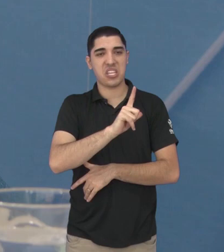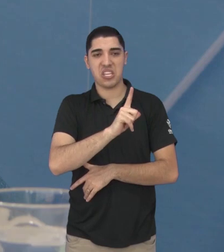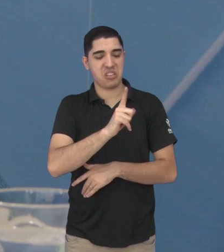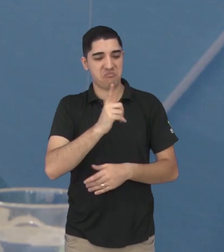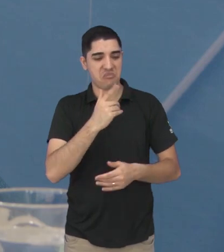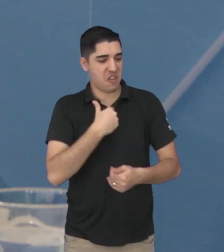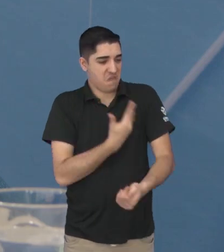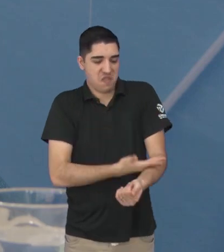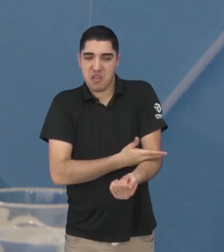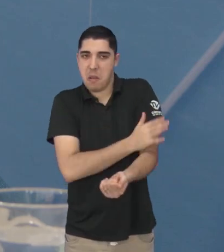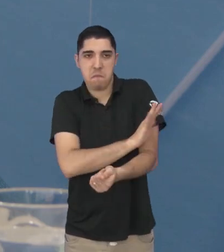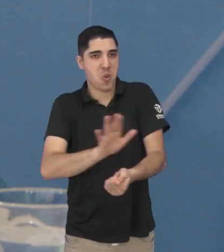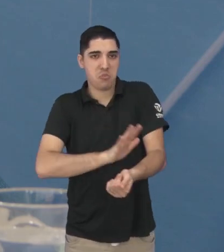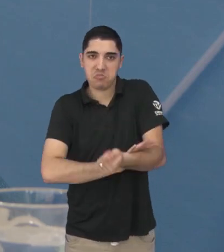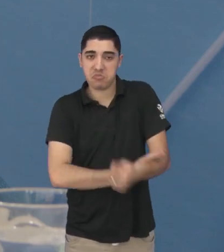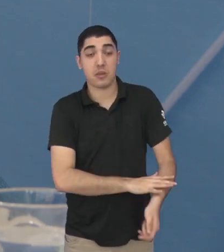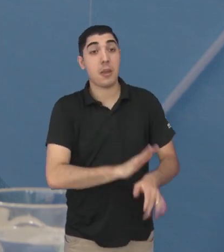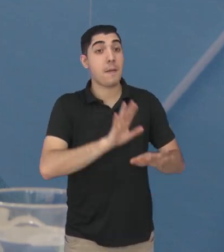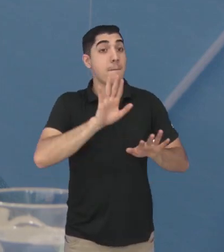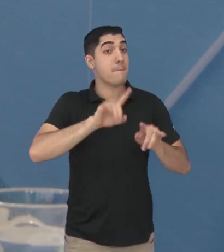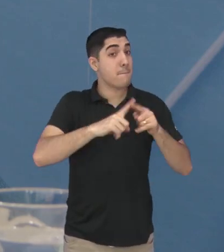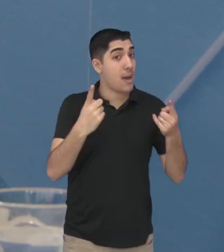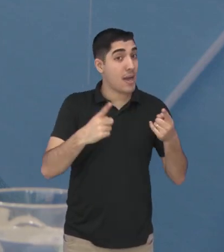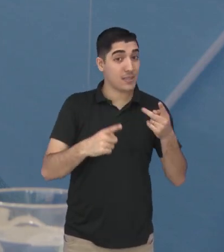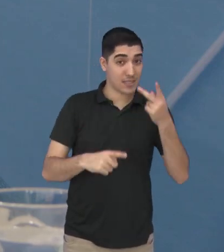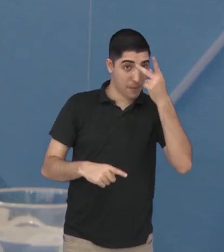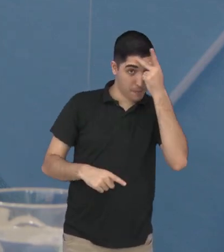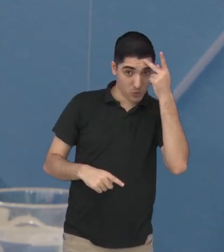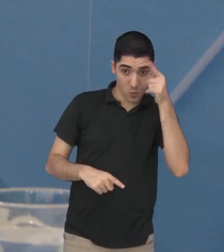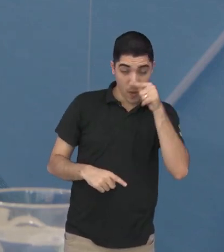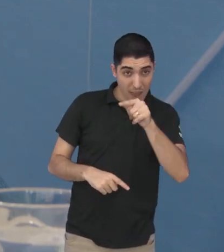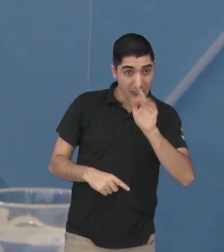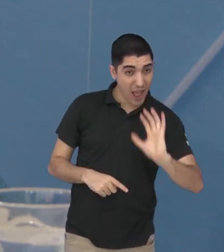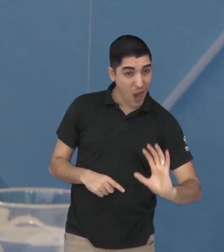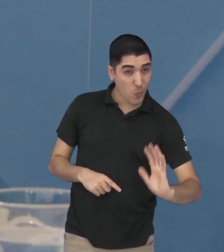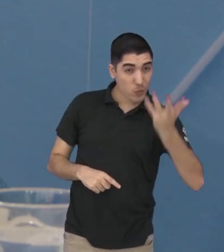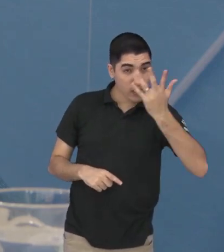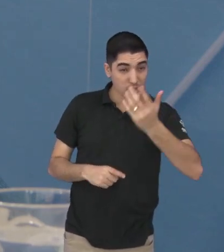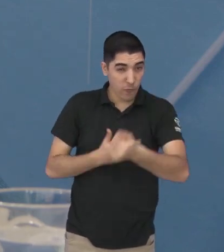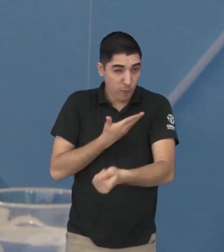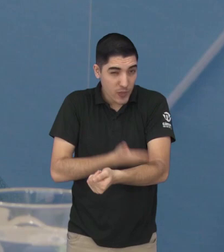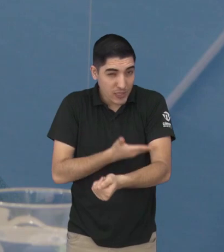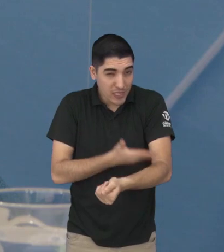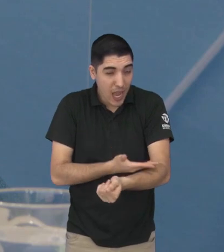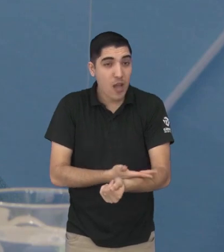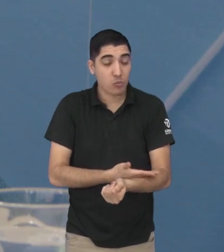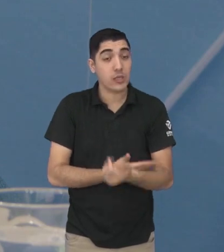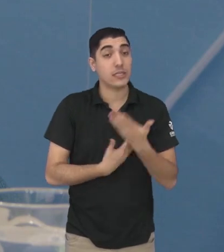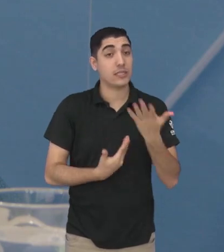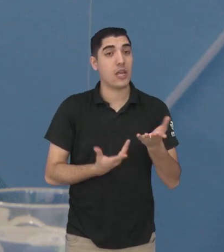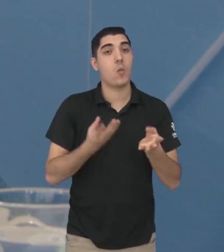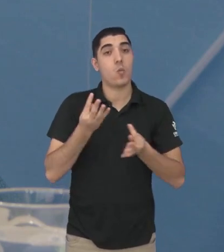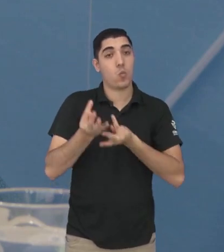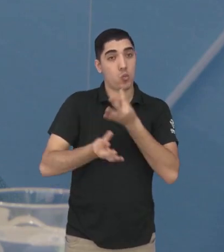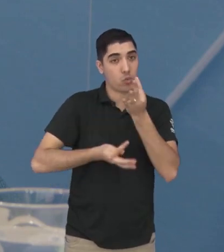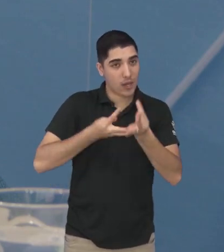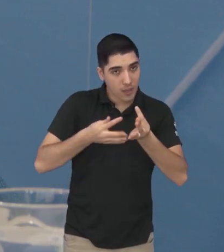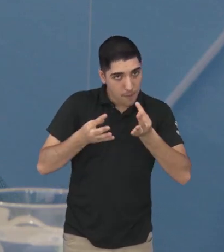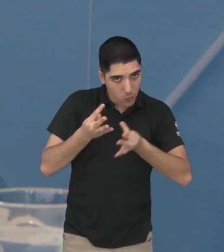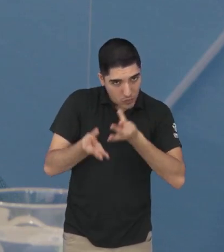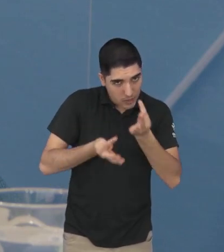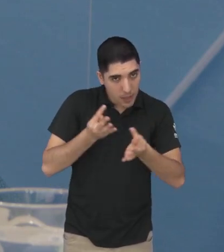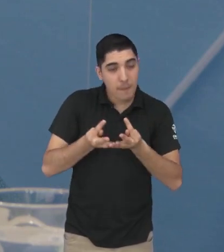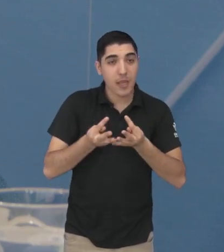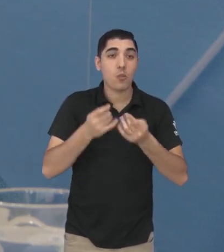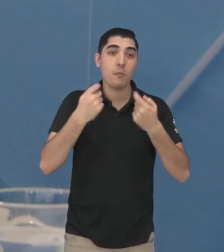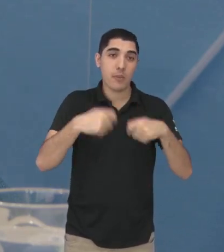movimento da dependência, mas após uma pessoa ter se tornado um dependente químico, o tratamento